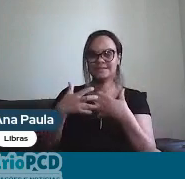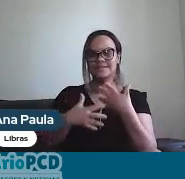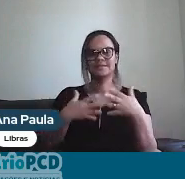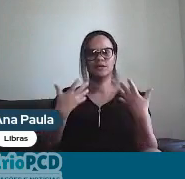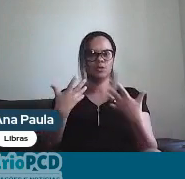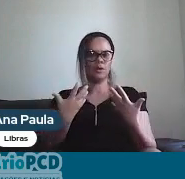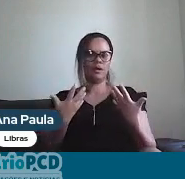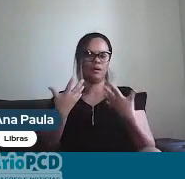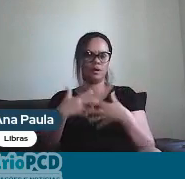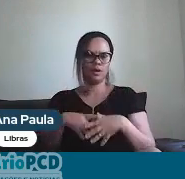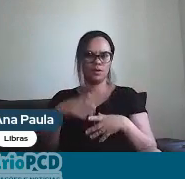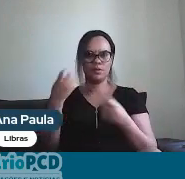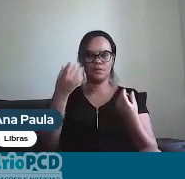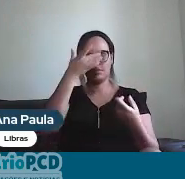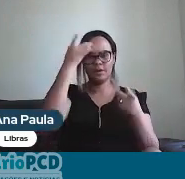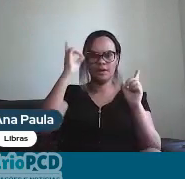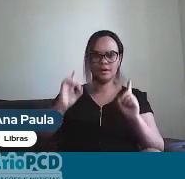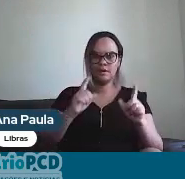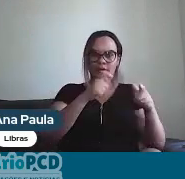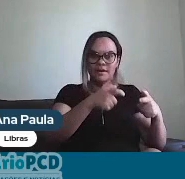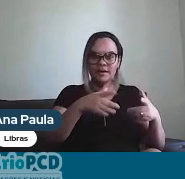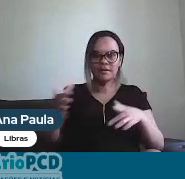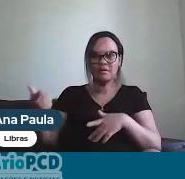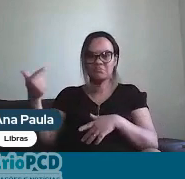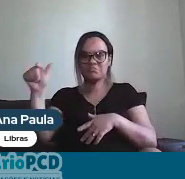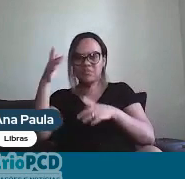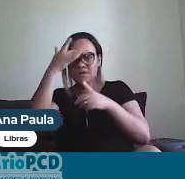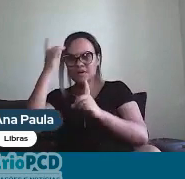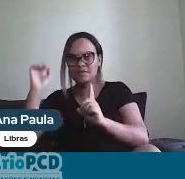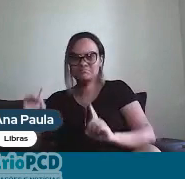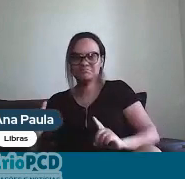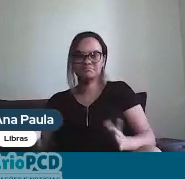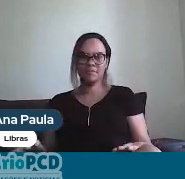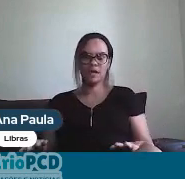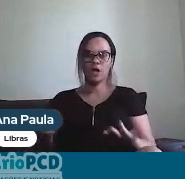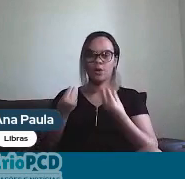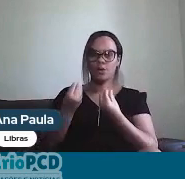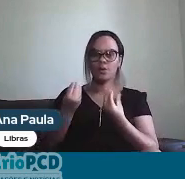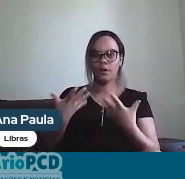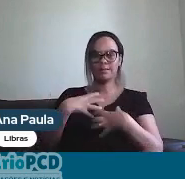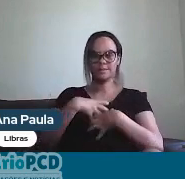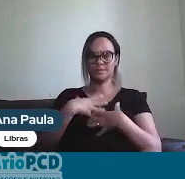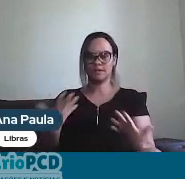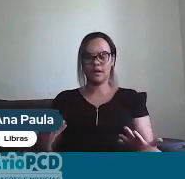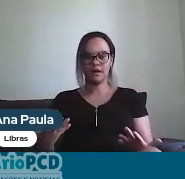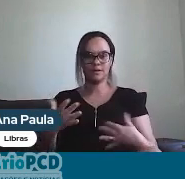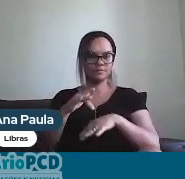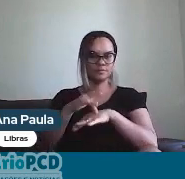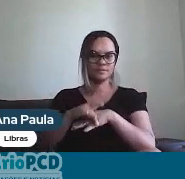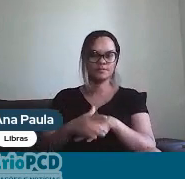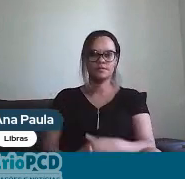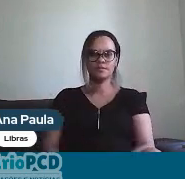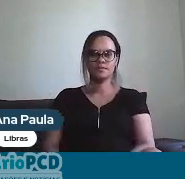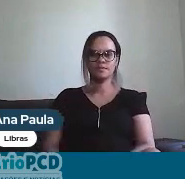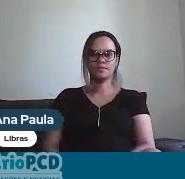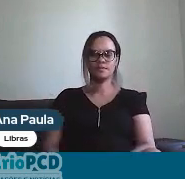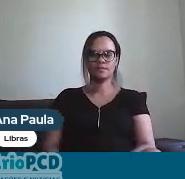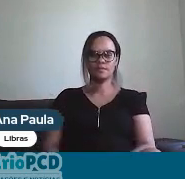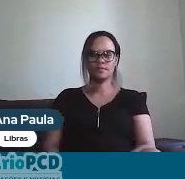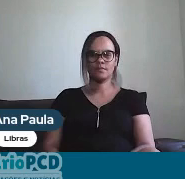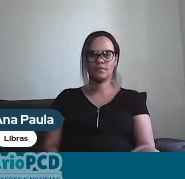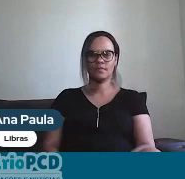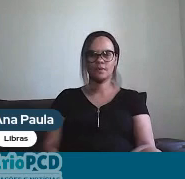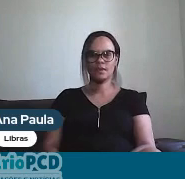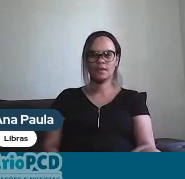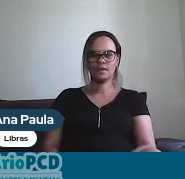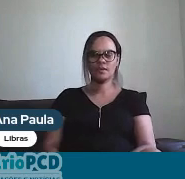de ser considerado pessoa com deficiência em um e não ser em outro local. Isso não faz sentido, né, prático e nem jurídico. Então, a gente vai ter que